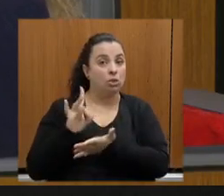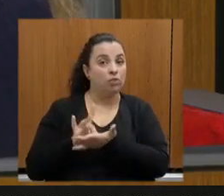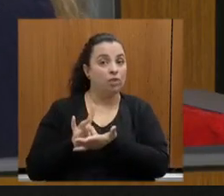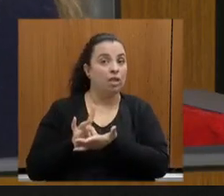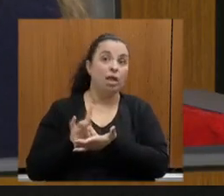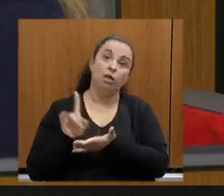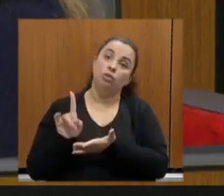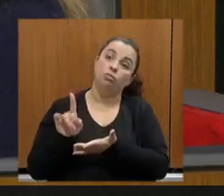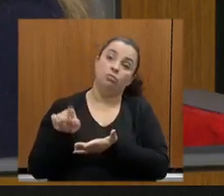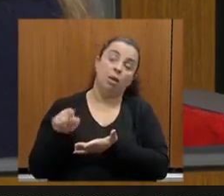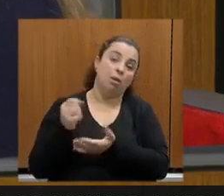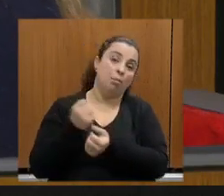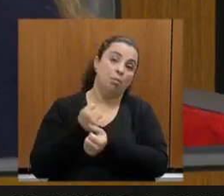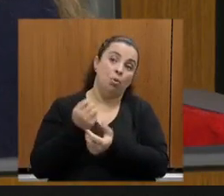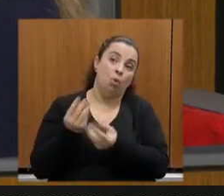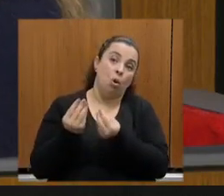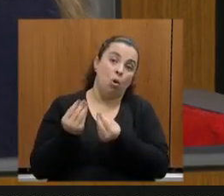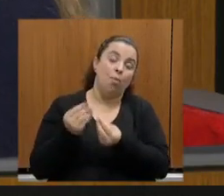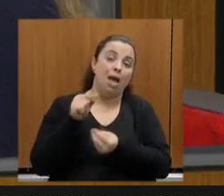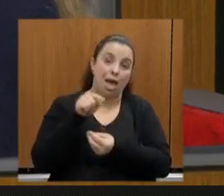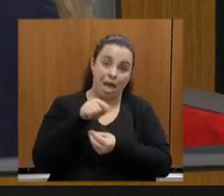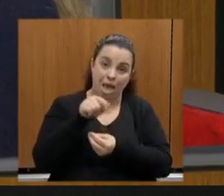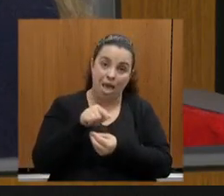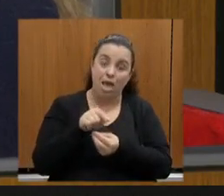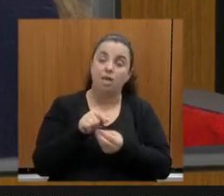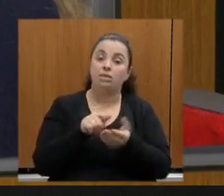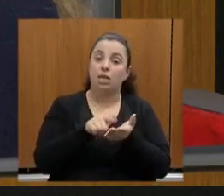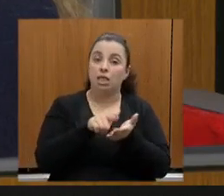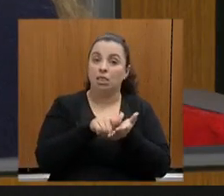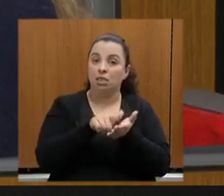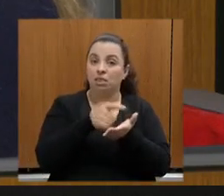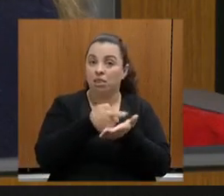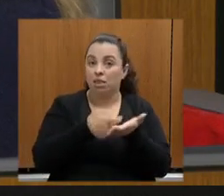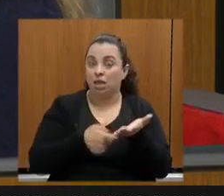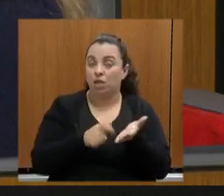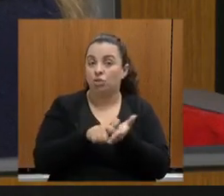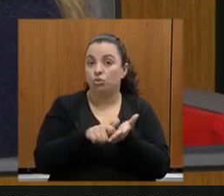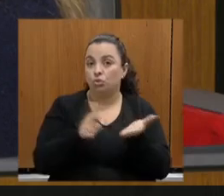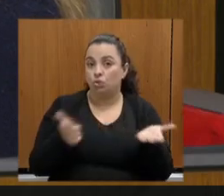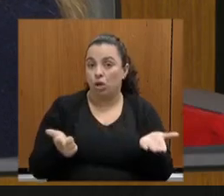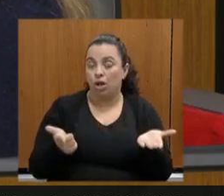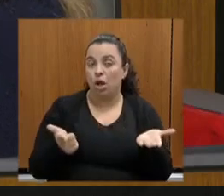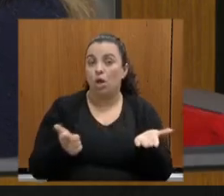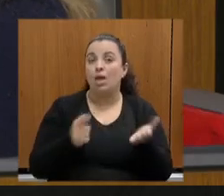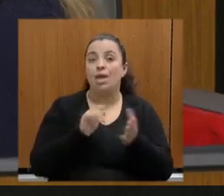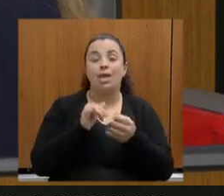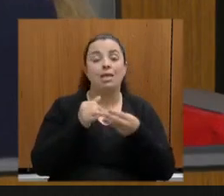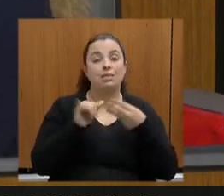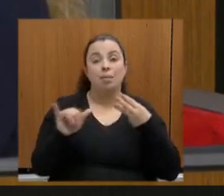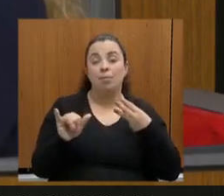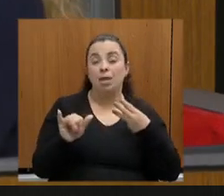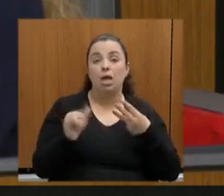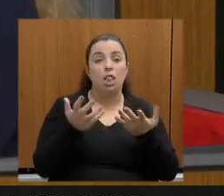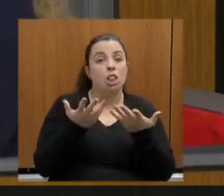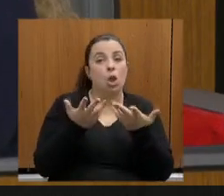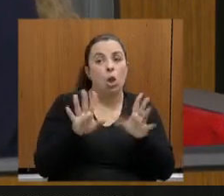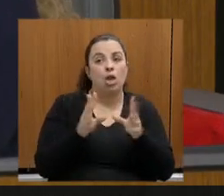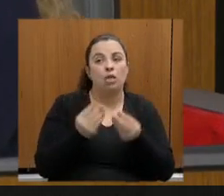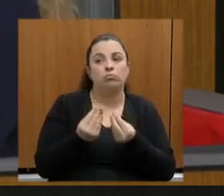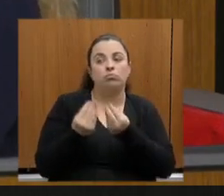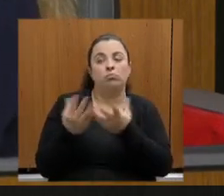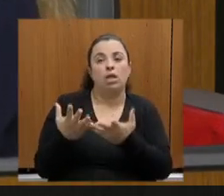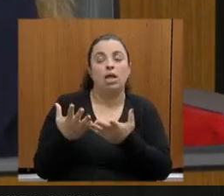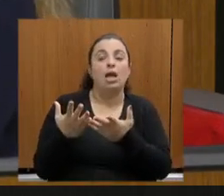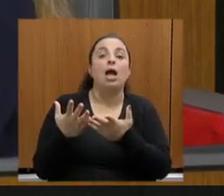matéria em que a Cemig se recusou a renovar a concessão de usinas é de 2012